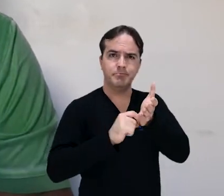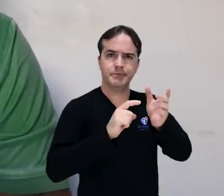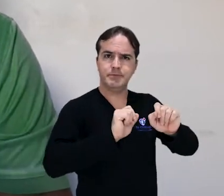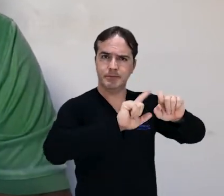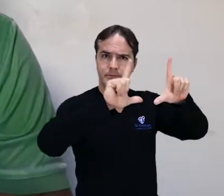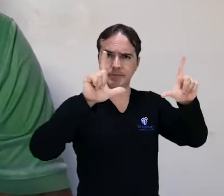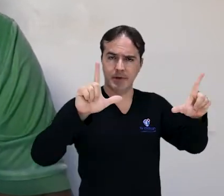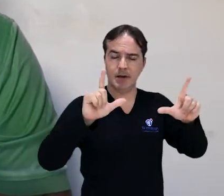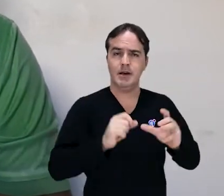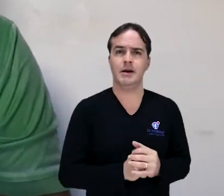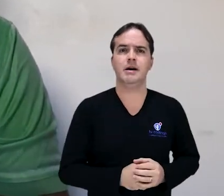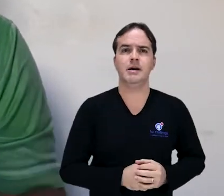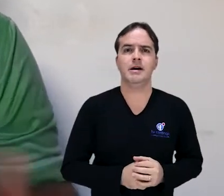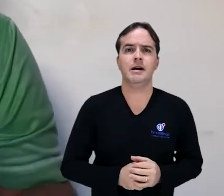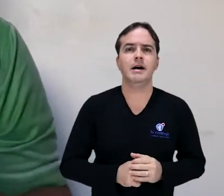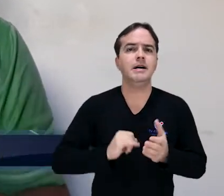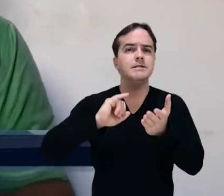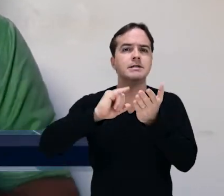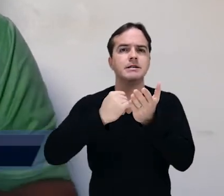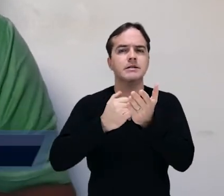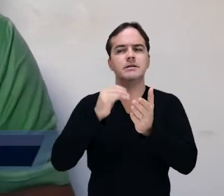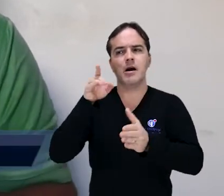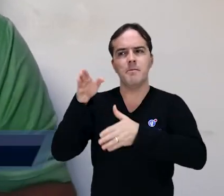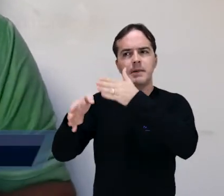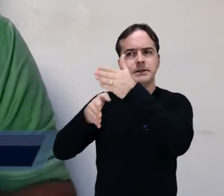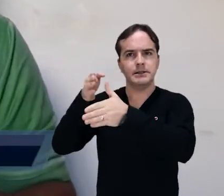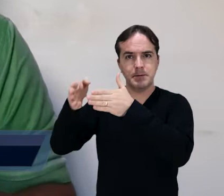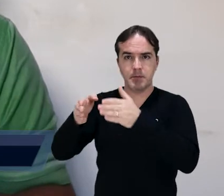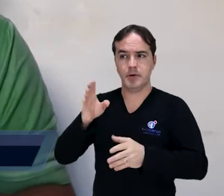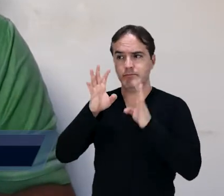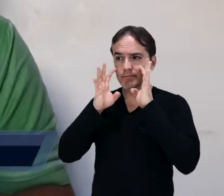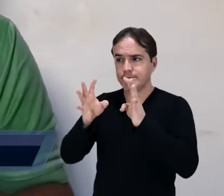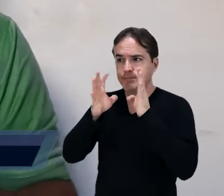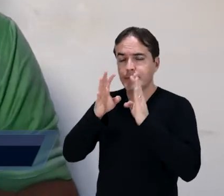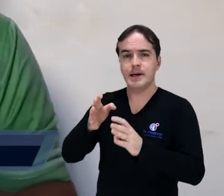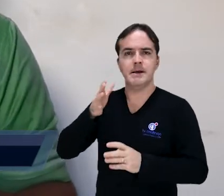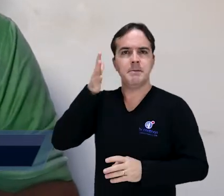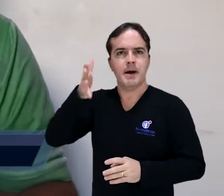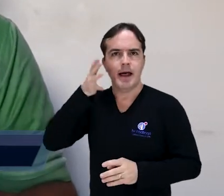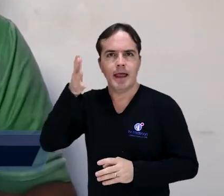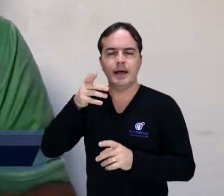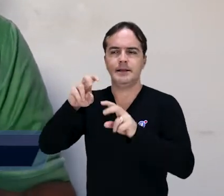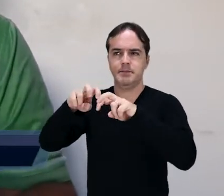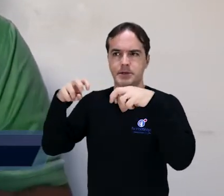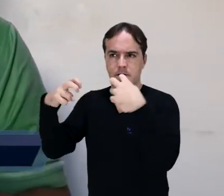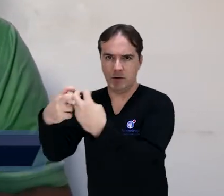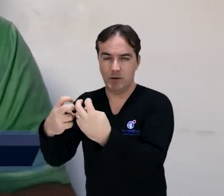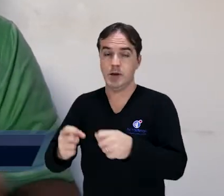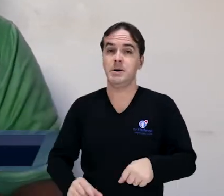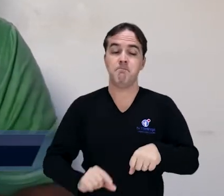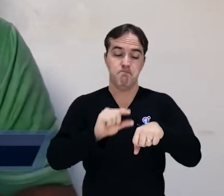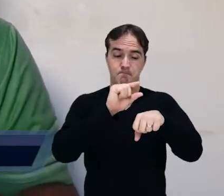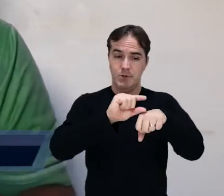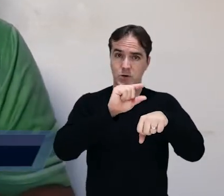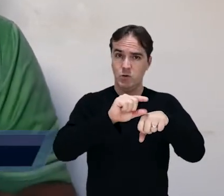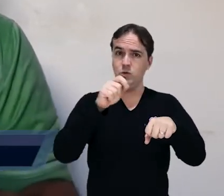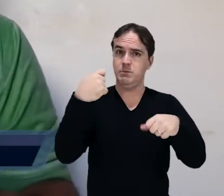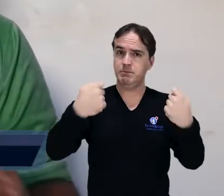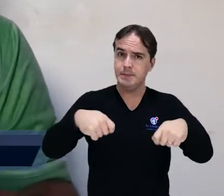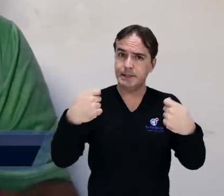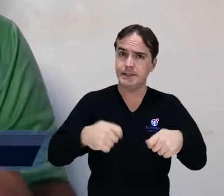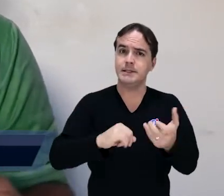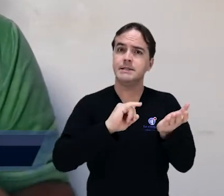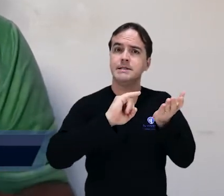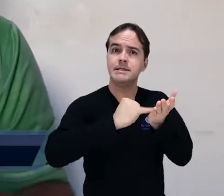as inscrições vão direito a participação como ouvinte nas mesas-redondas e palestras e para participar os minicursos é necessário realizar